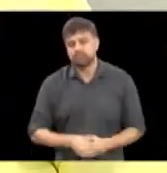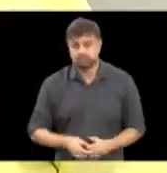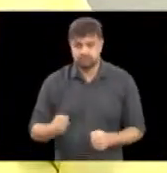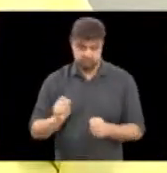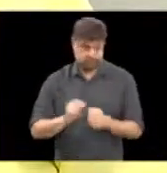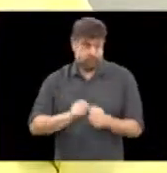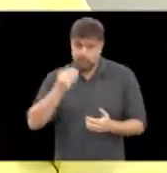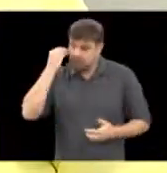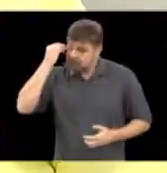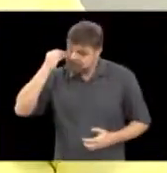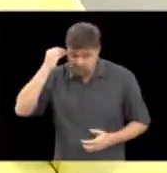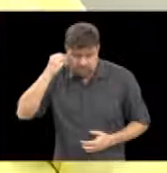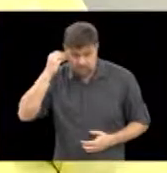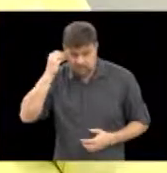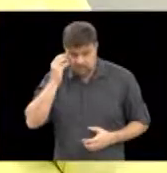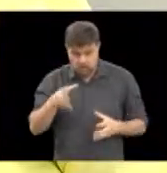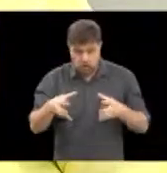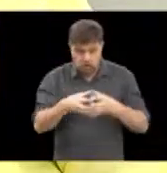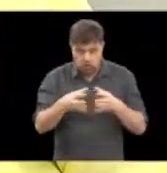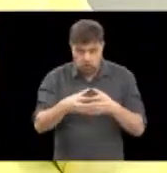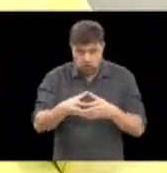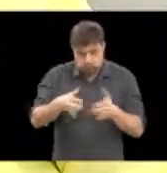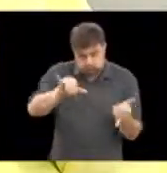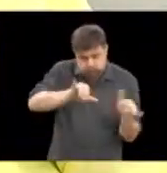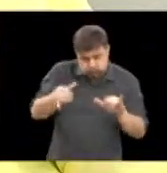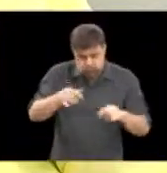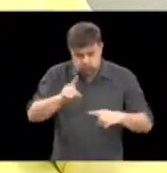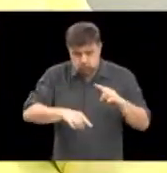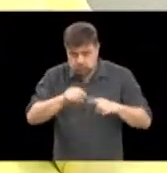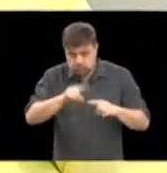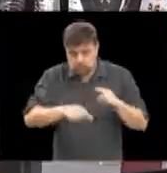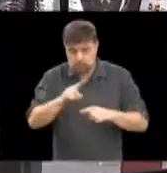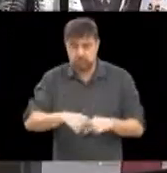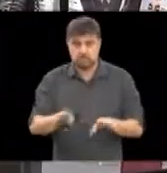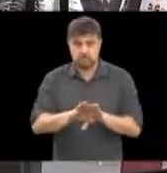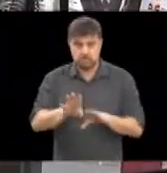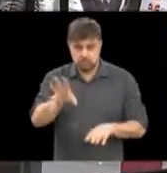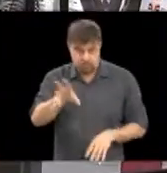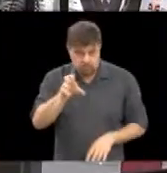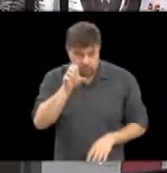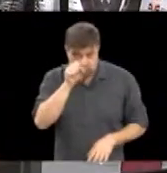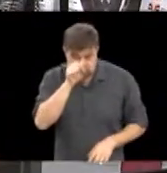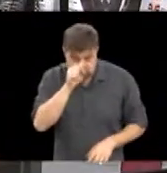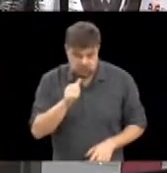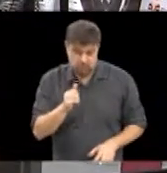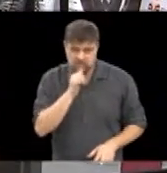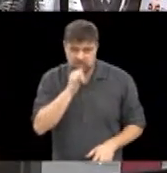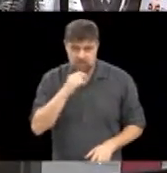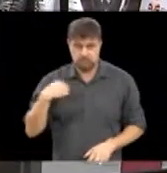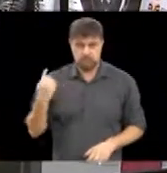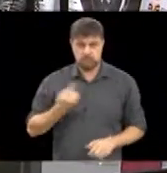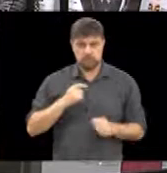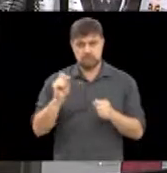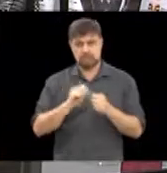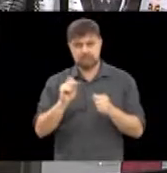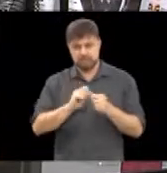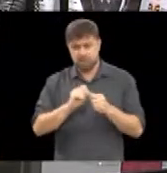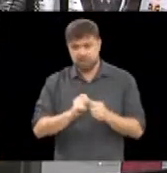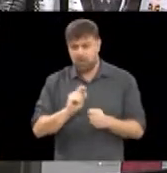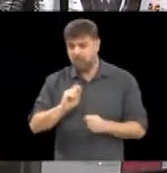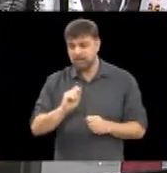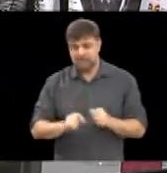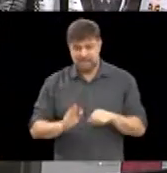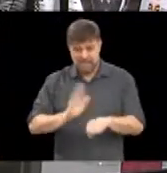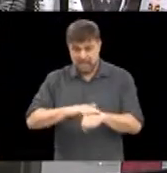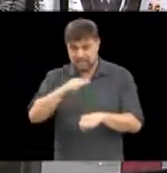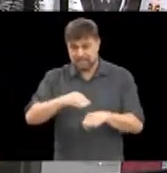é? Vamos fazer São os por testes, grupos, né, para definir. Grupos de substâncias, seria isso? A parte respiratória, vamos supor, a gente faz